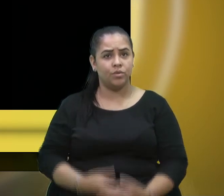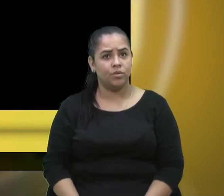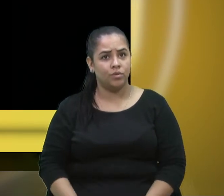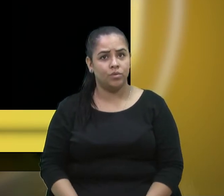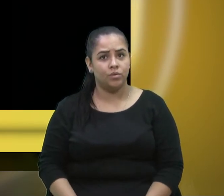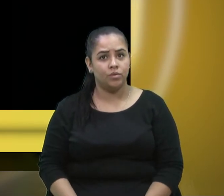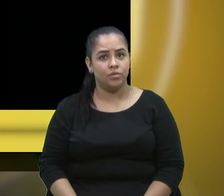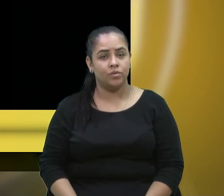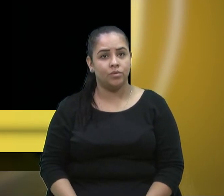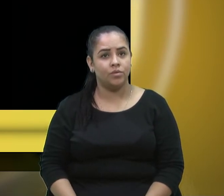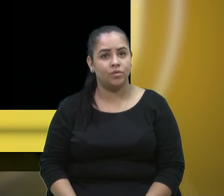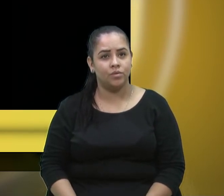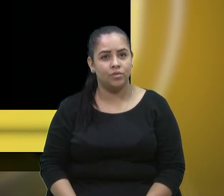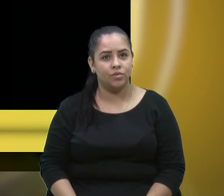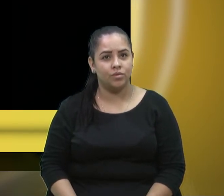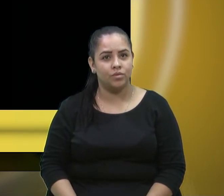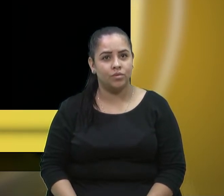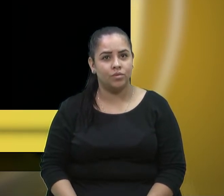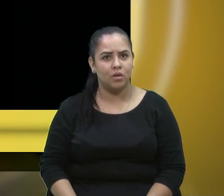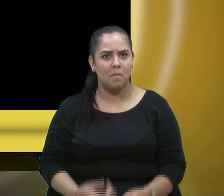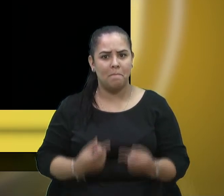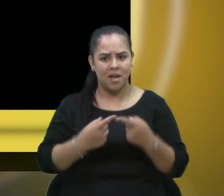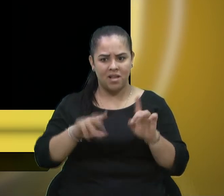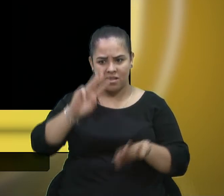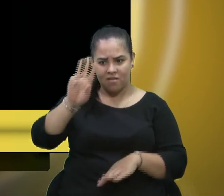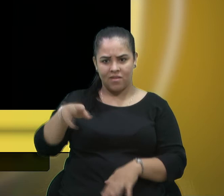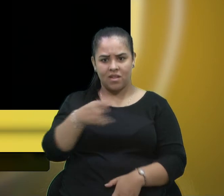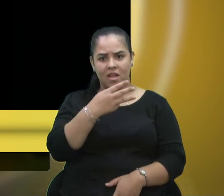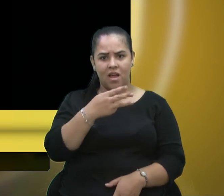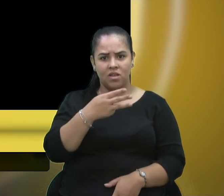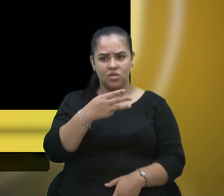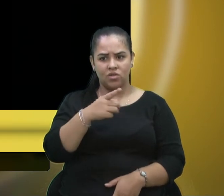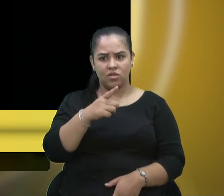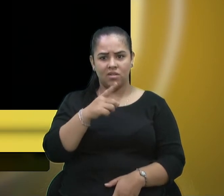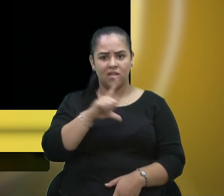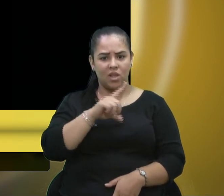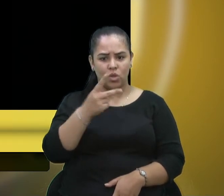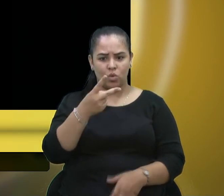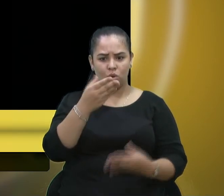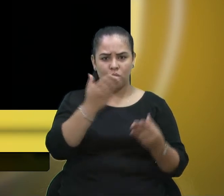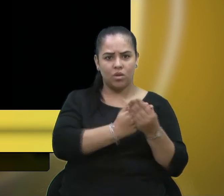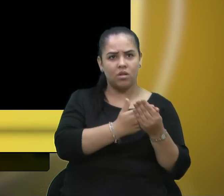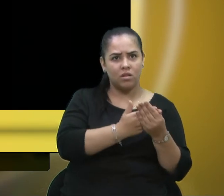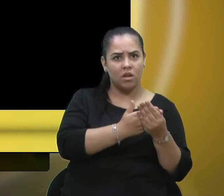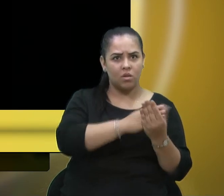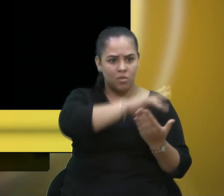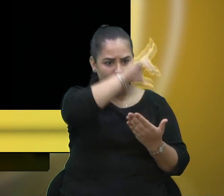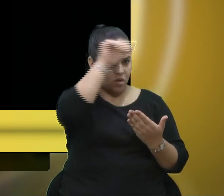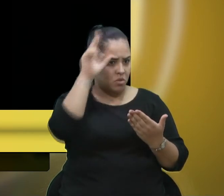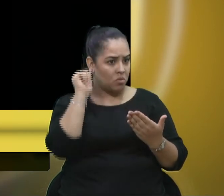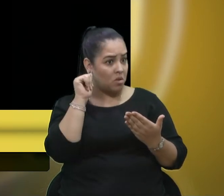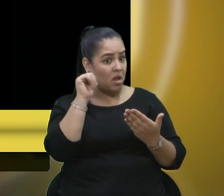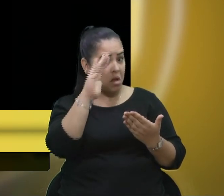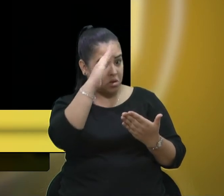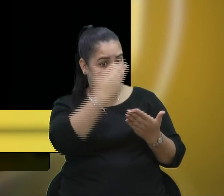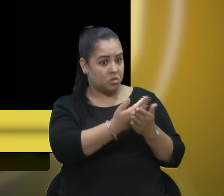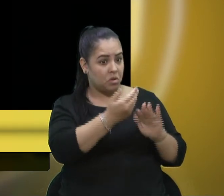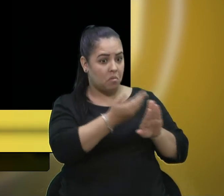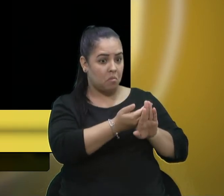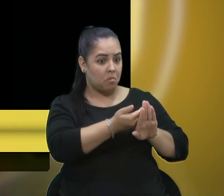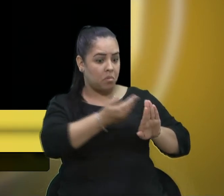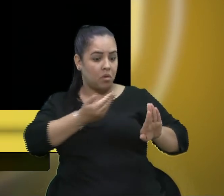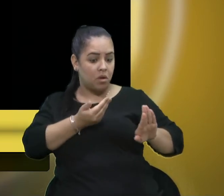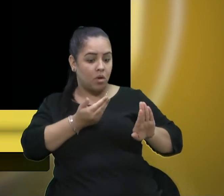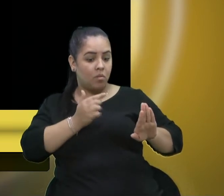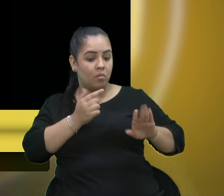mas a Visat foi a vencedora. Ela deveria recuar, porque senão logo adiante nós